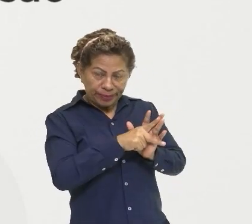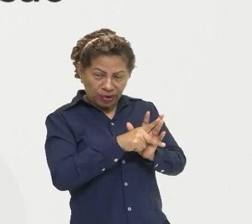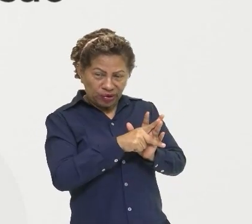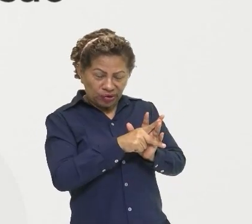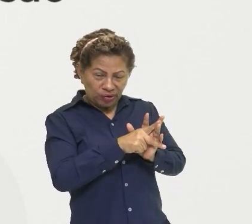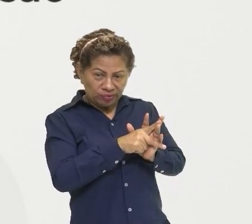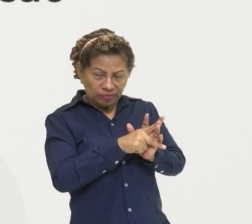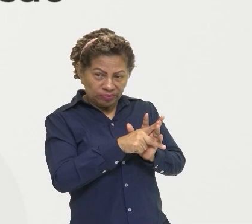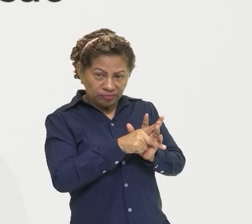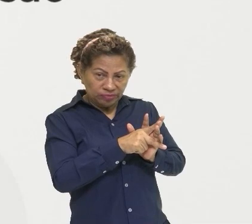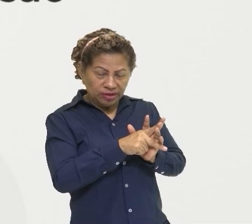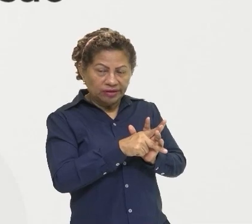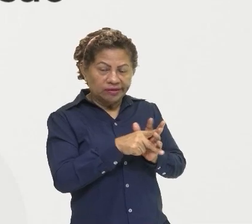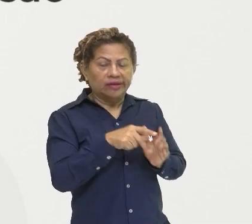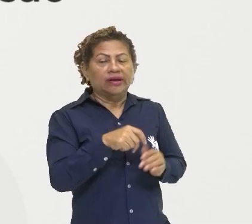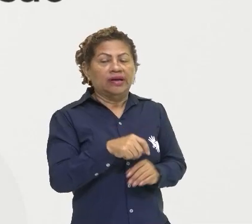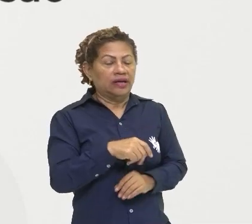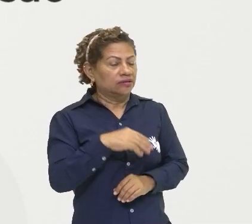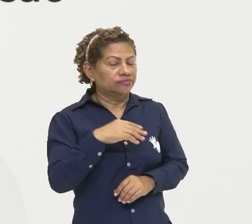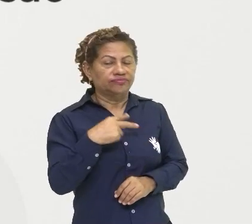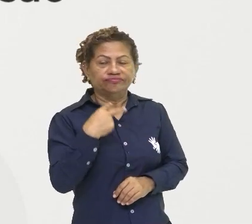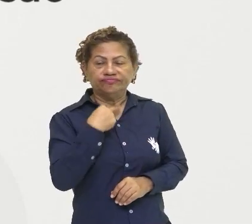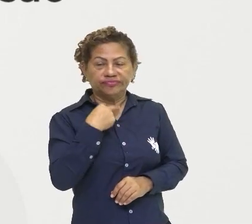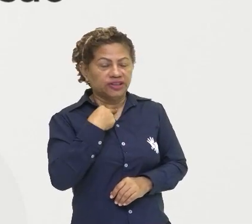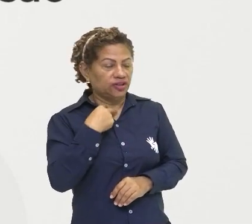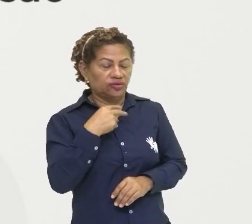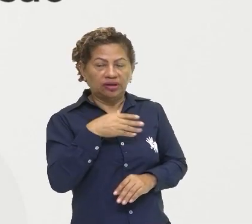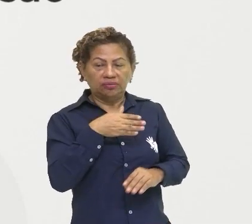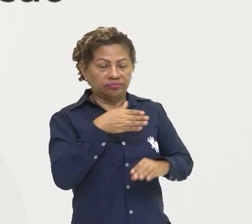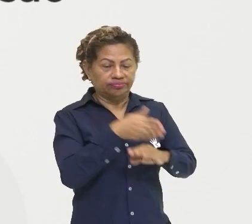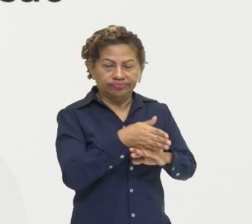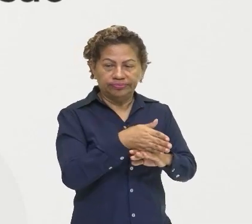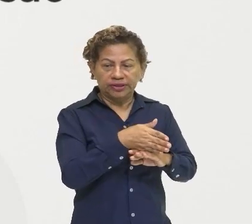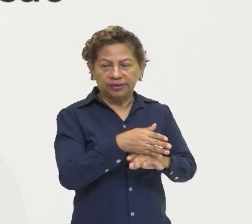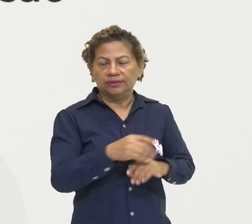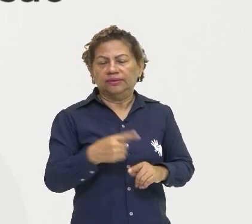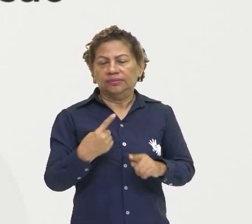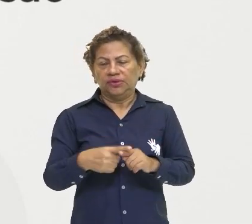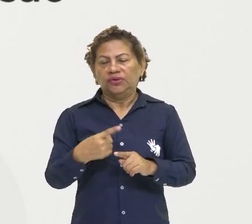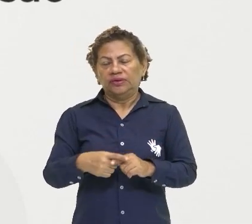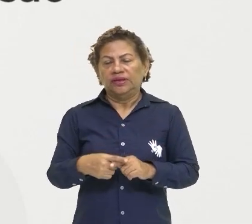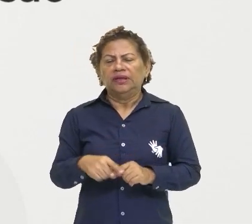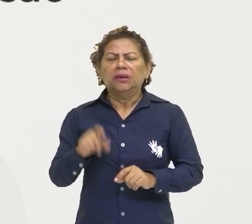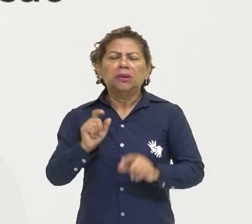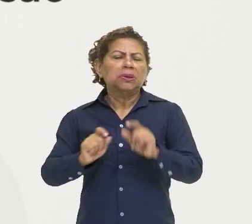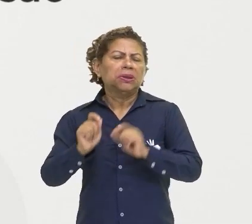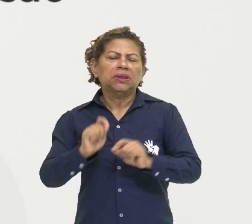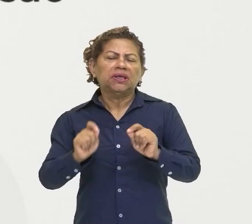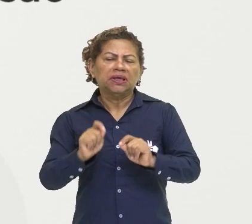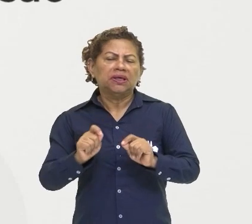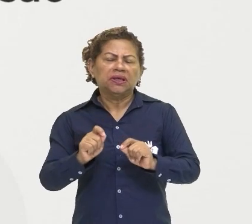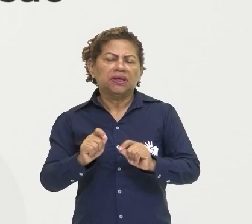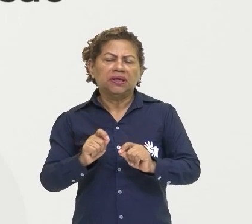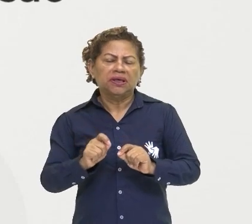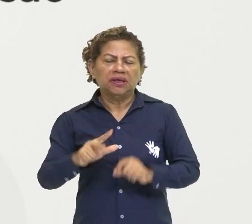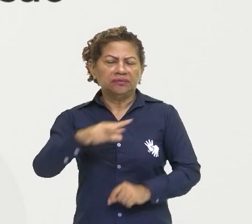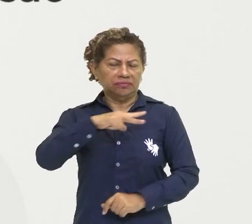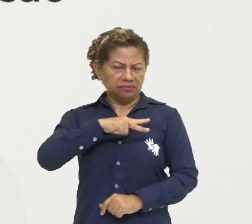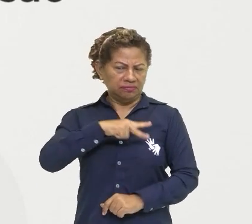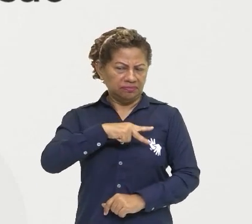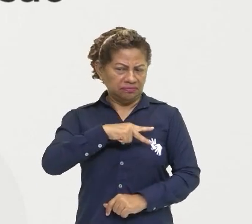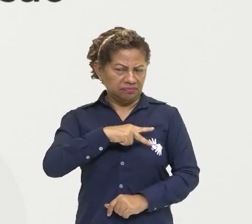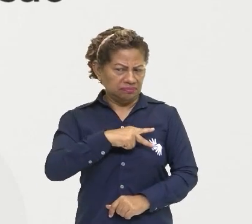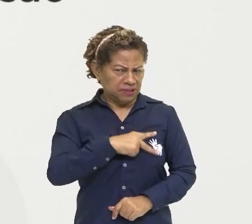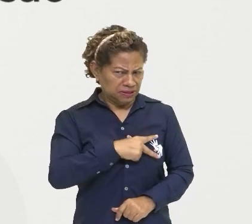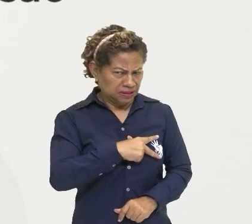essas características do espaço público, tá certo? Quando a gente fala em privatização, significa dizer que as pessoas elas não vão